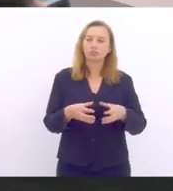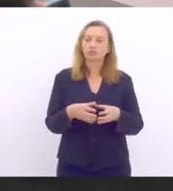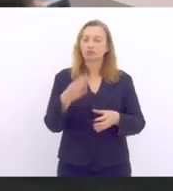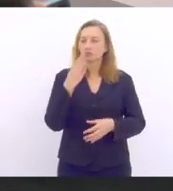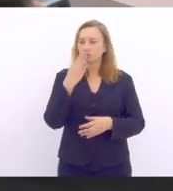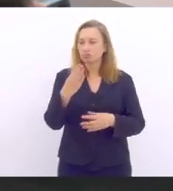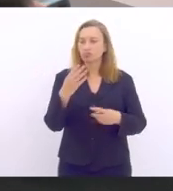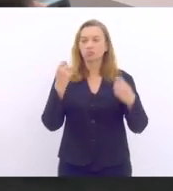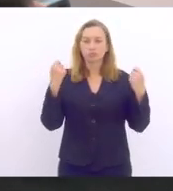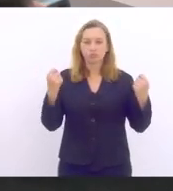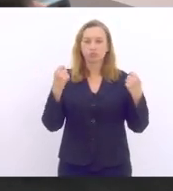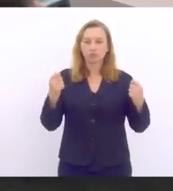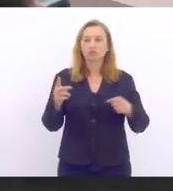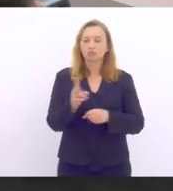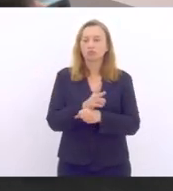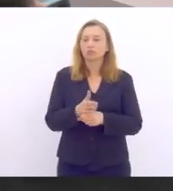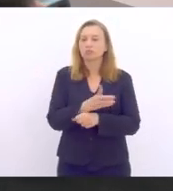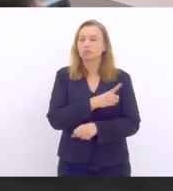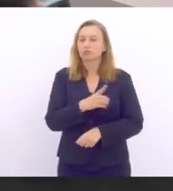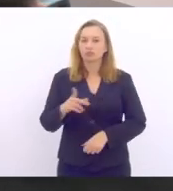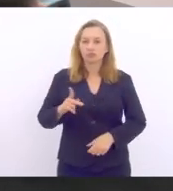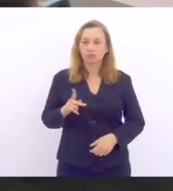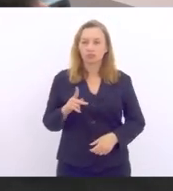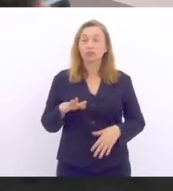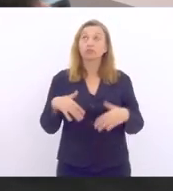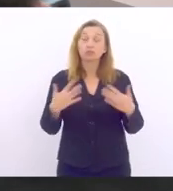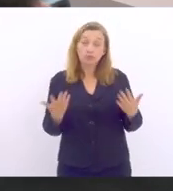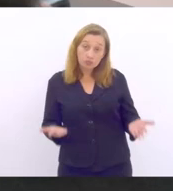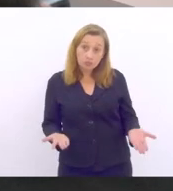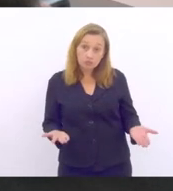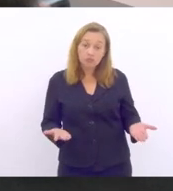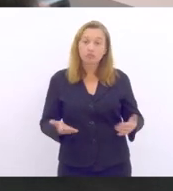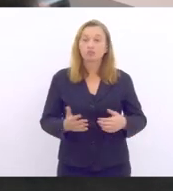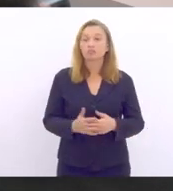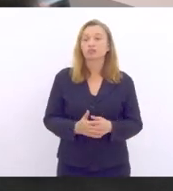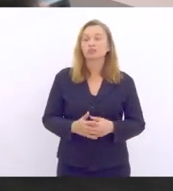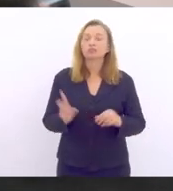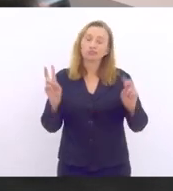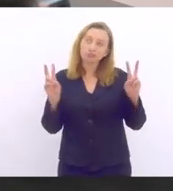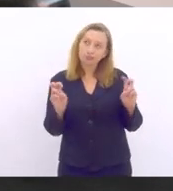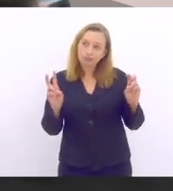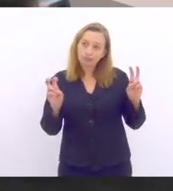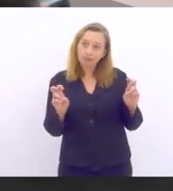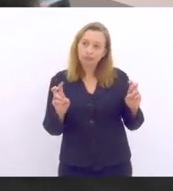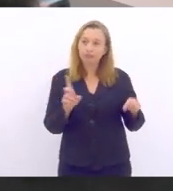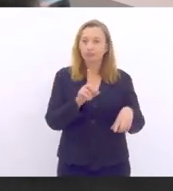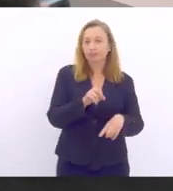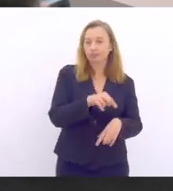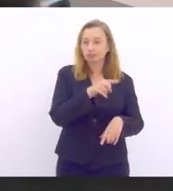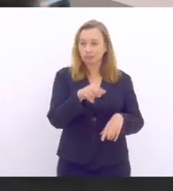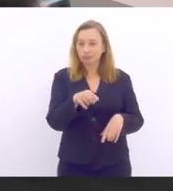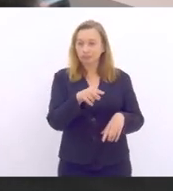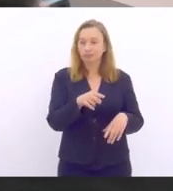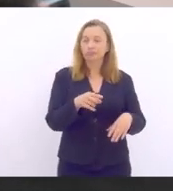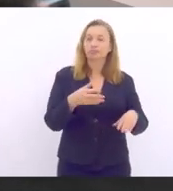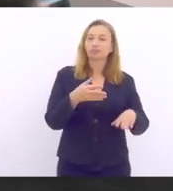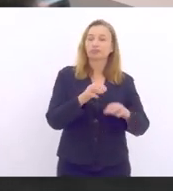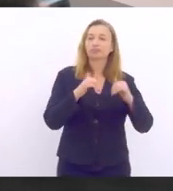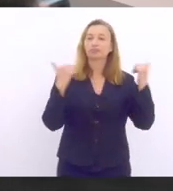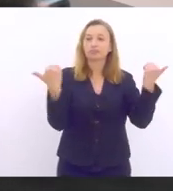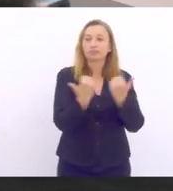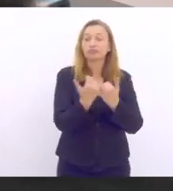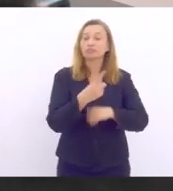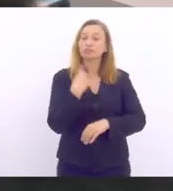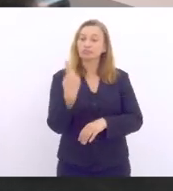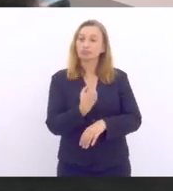grupo organizado, procurou a Defensoria quando essa questão do banimento dos estádios começou. Nós defendemos um